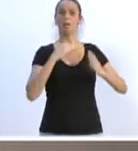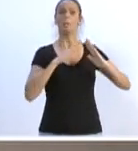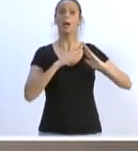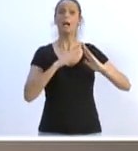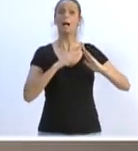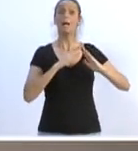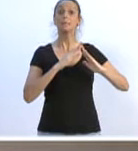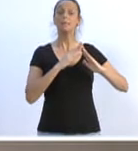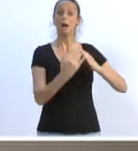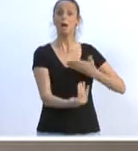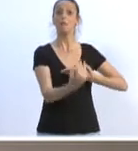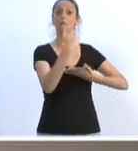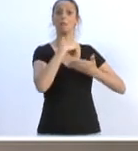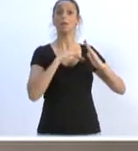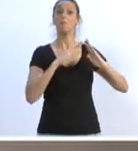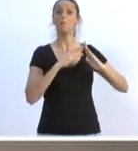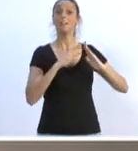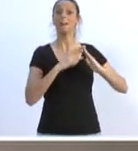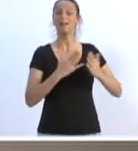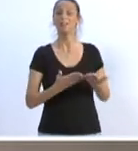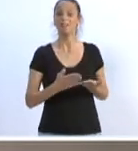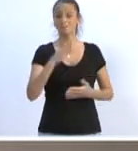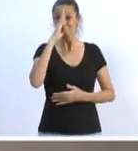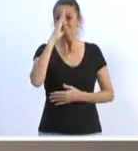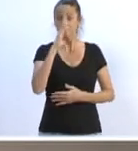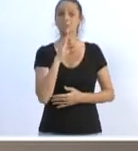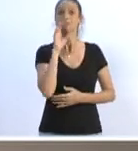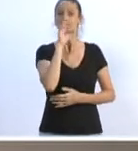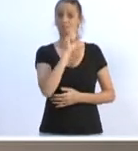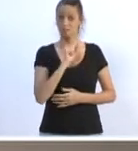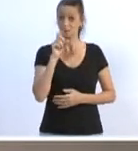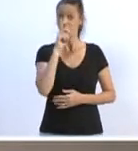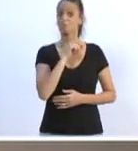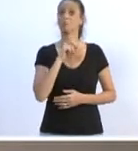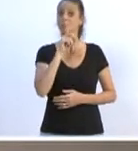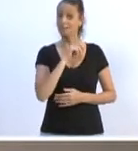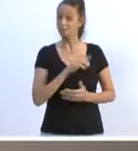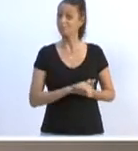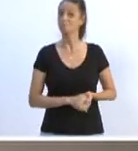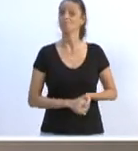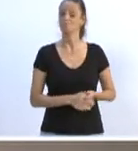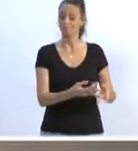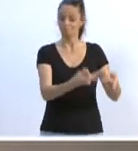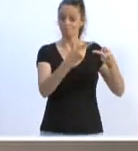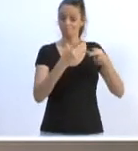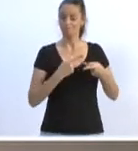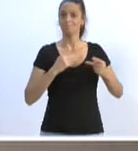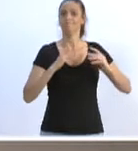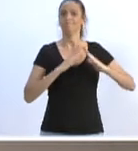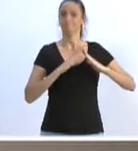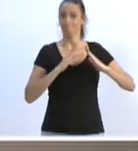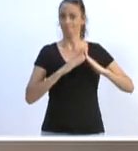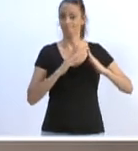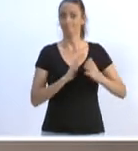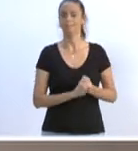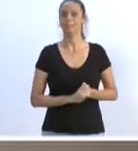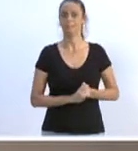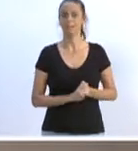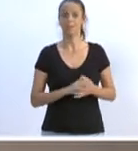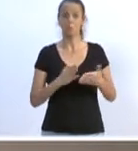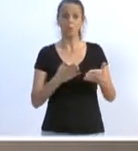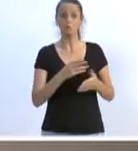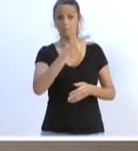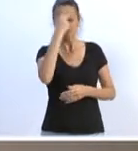chegam a ir lá na minha casa principalmente nos finais de semana eu quando as pessoas vão lá eu mando